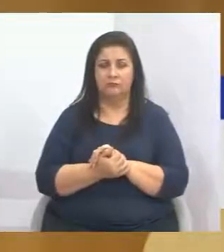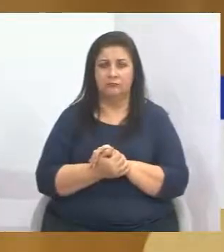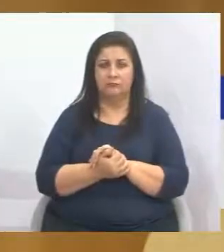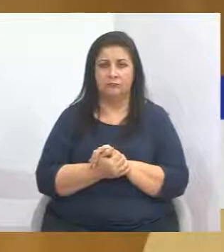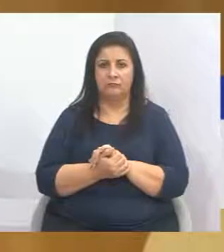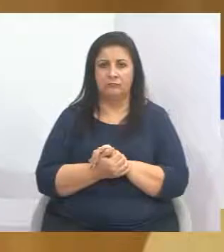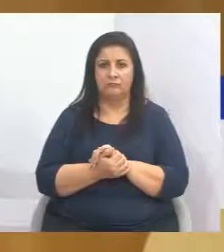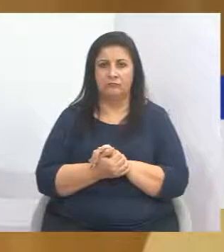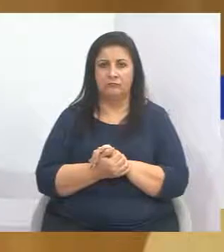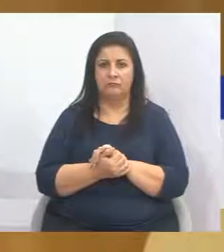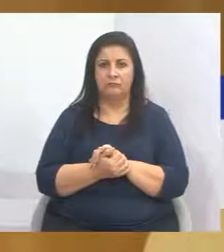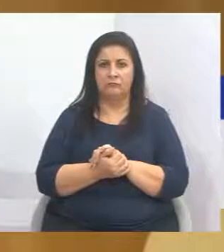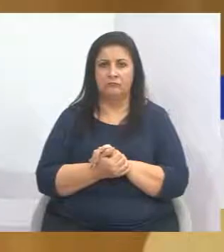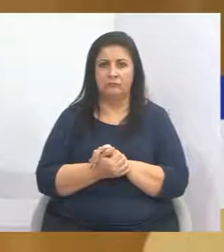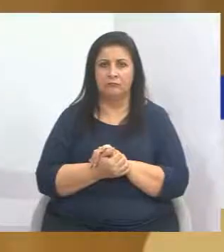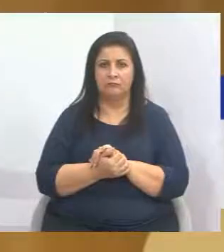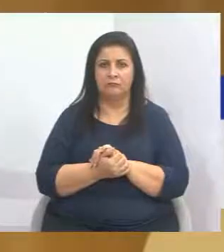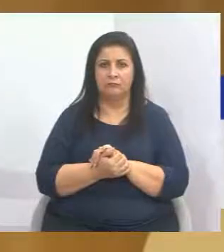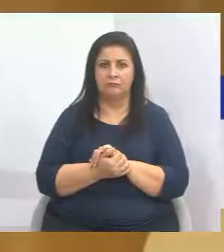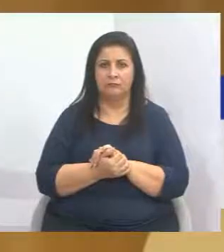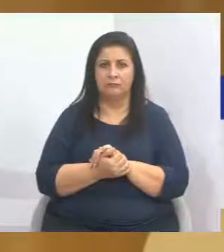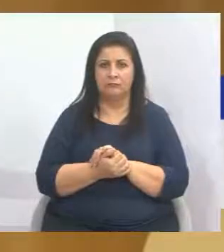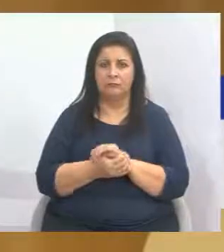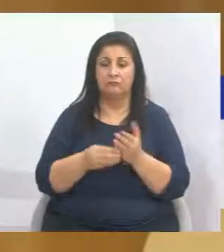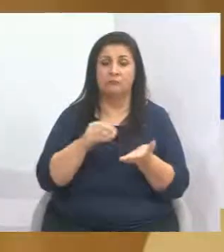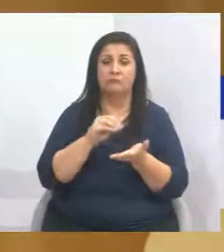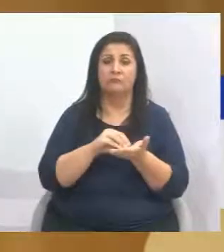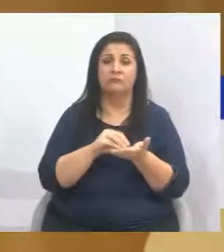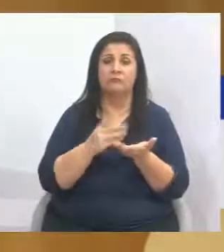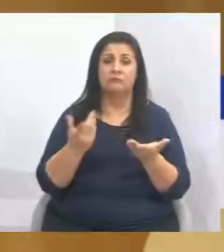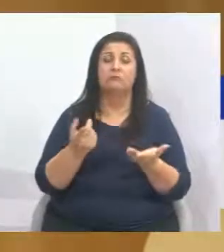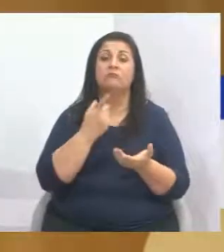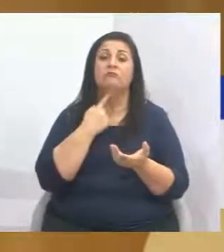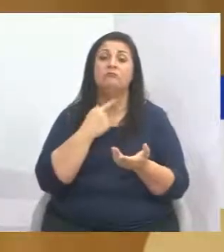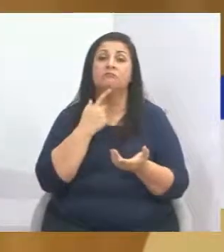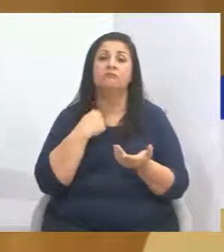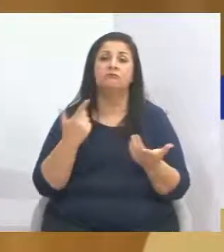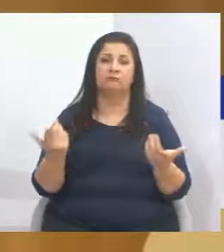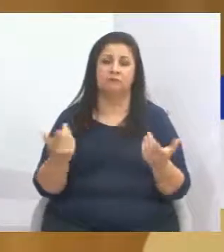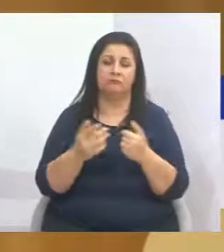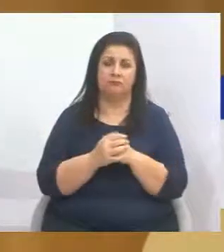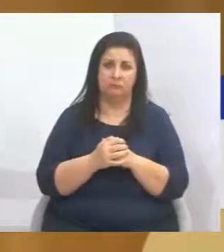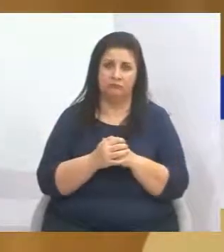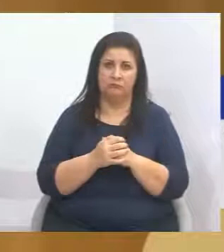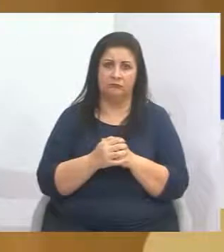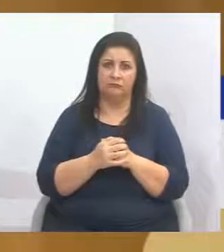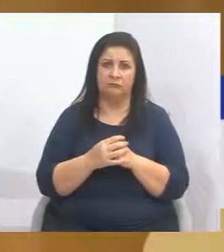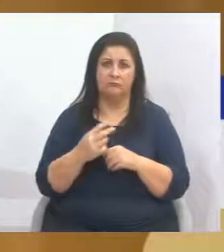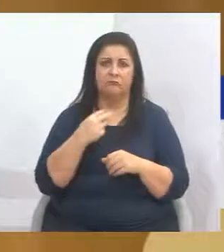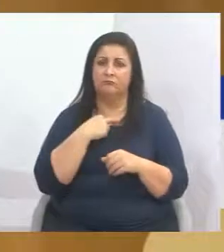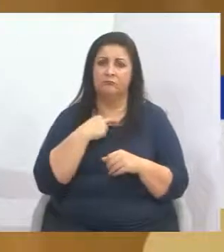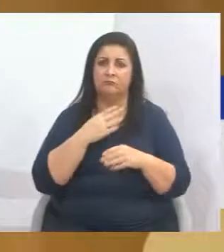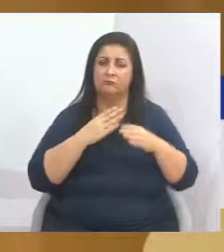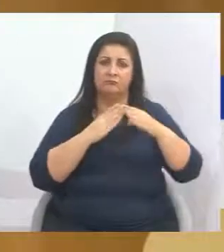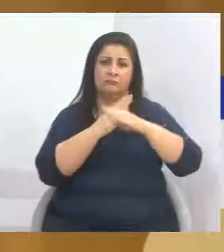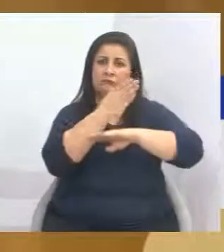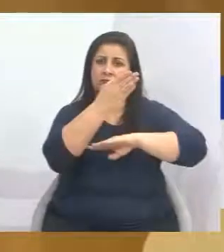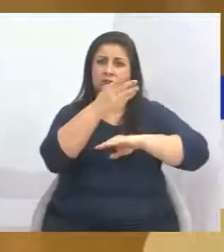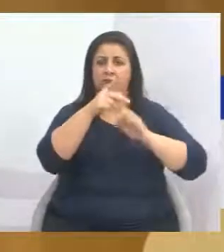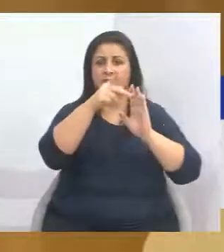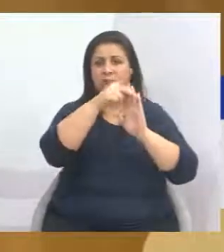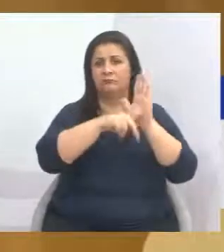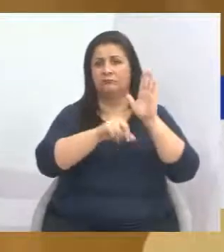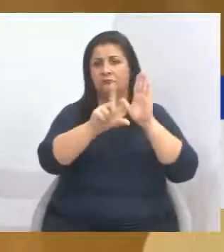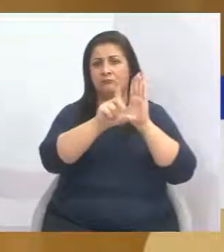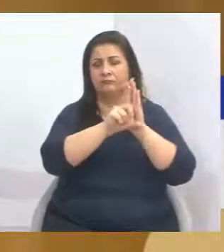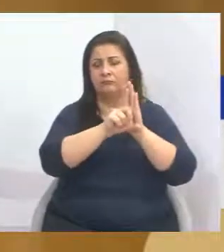inconstitucionalidade material, formal e ausência de interesse público, não existem condições que permitam a sanção do projeto de lei,